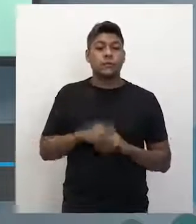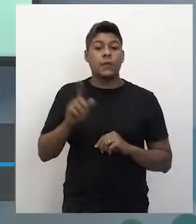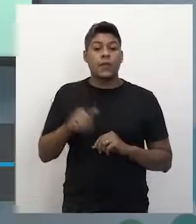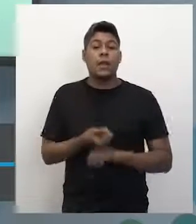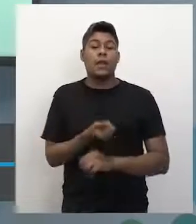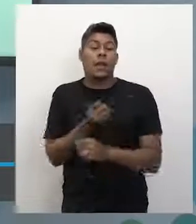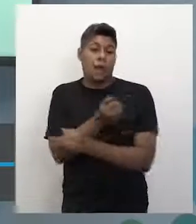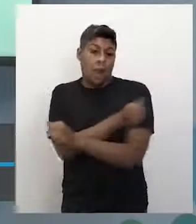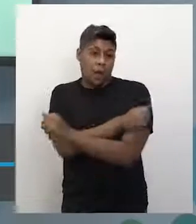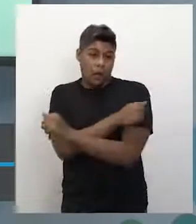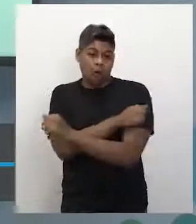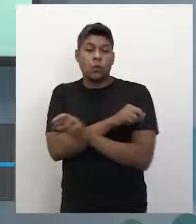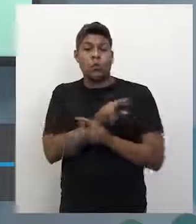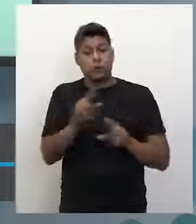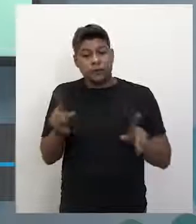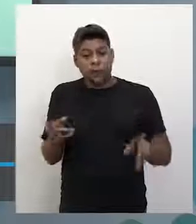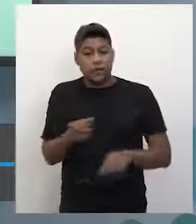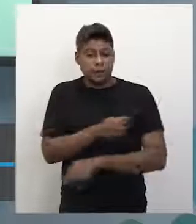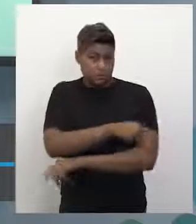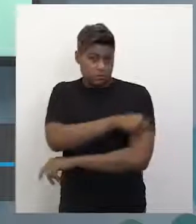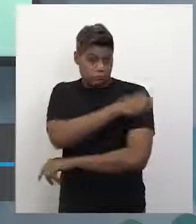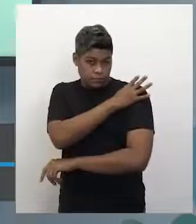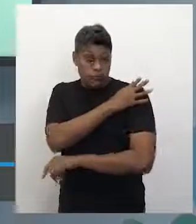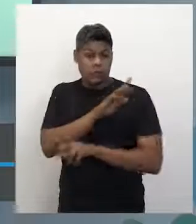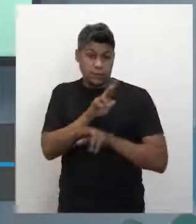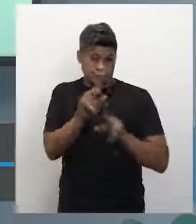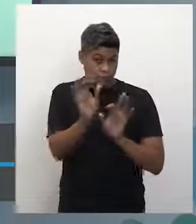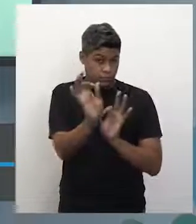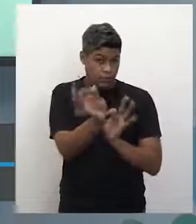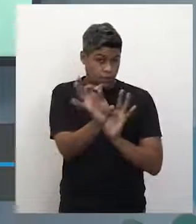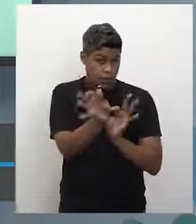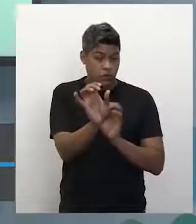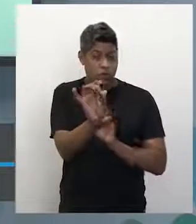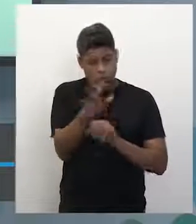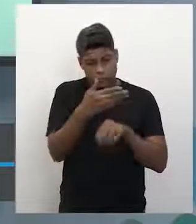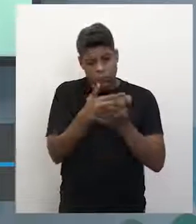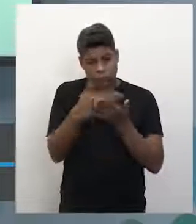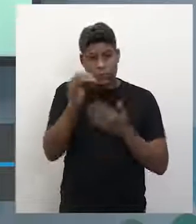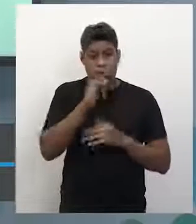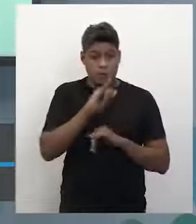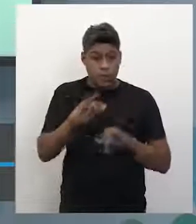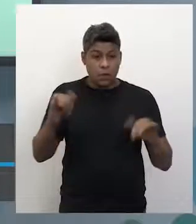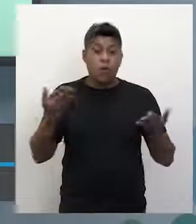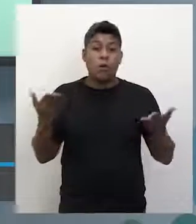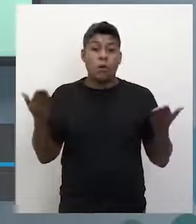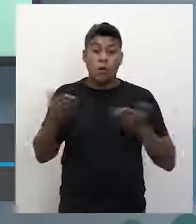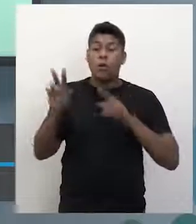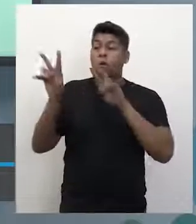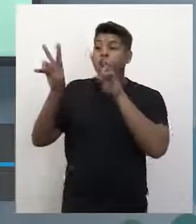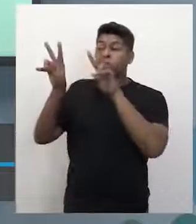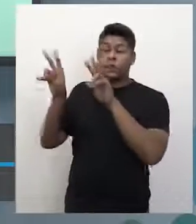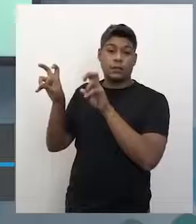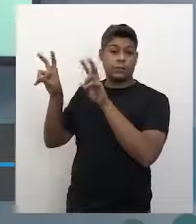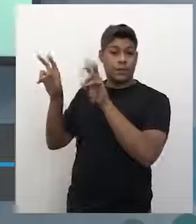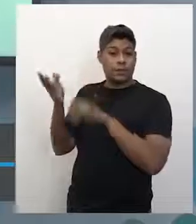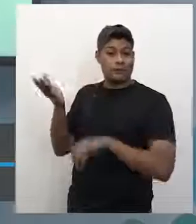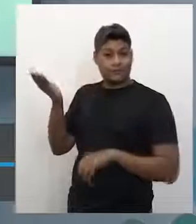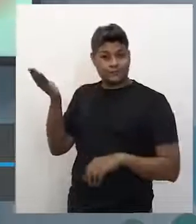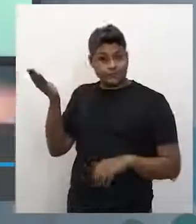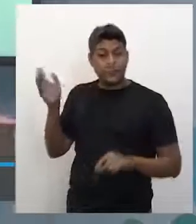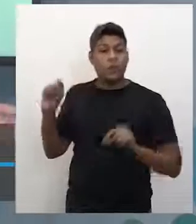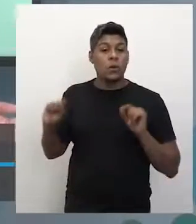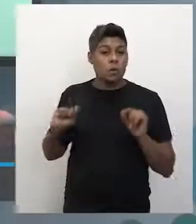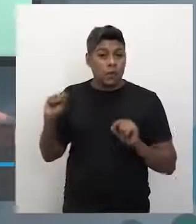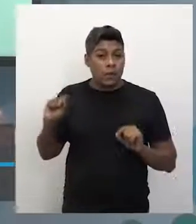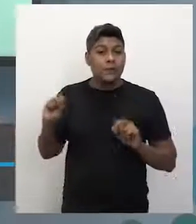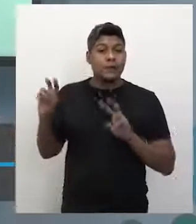alunos diferentes e séries diferentes, tá certo? Só para começar o nosso recadinho. Hoje a habilidade vai começar